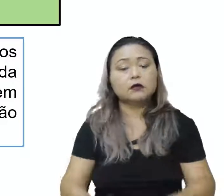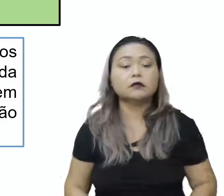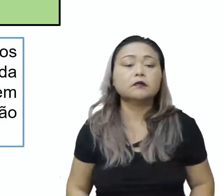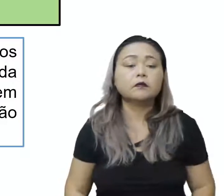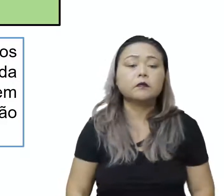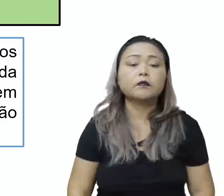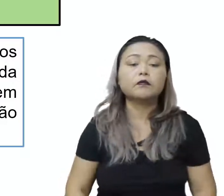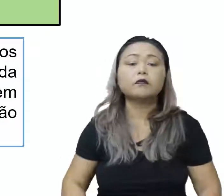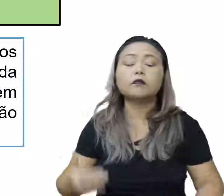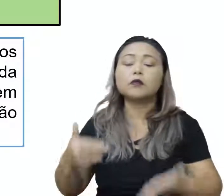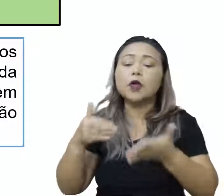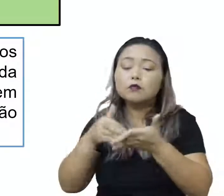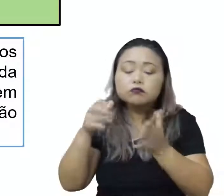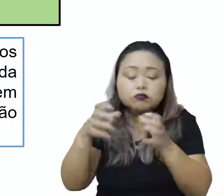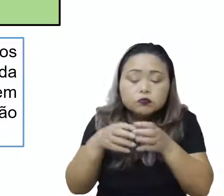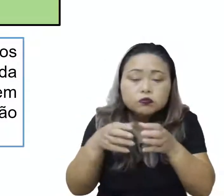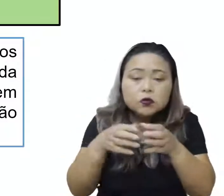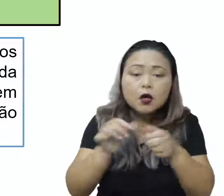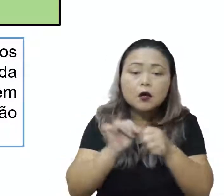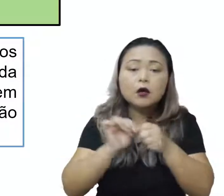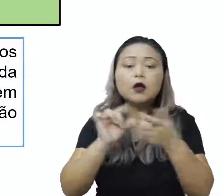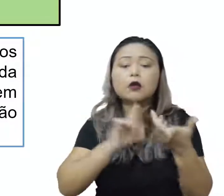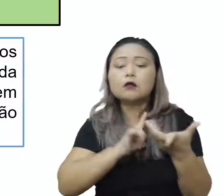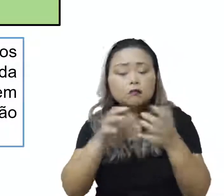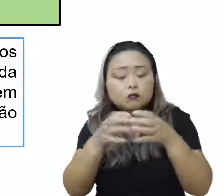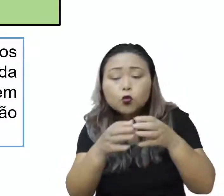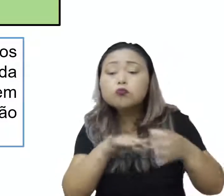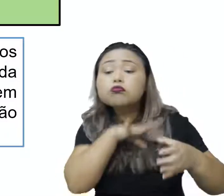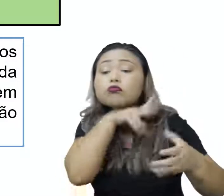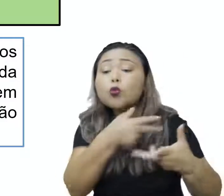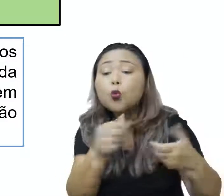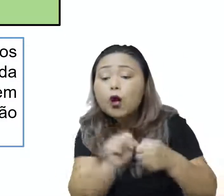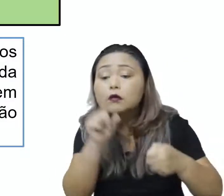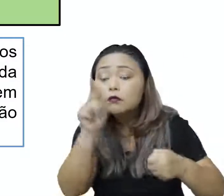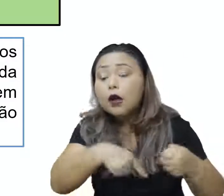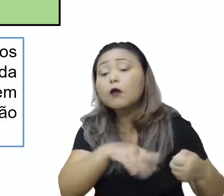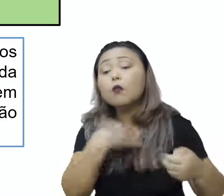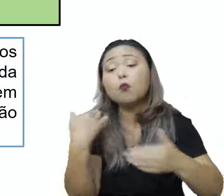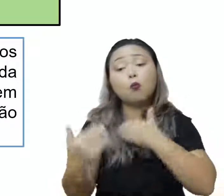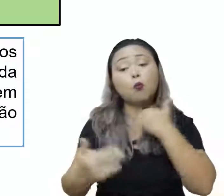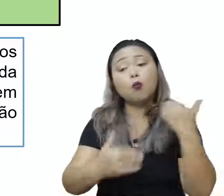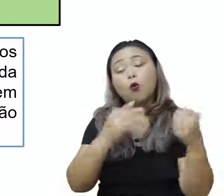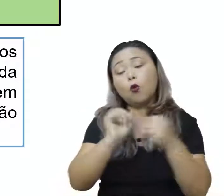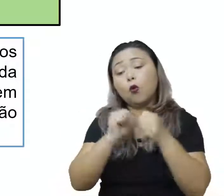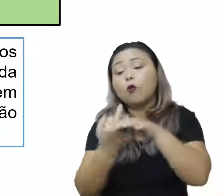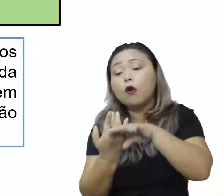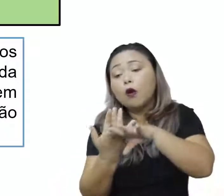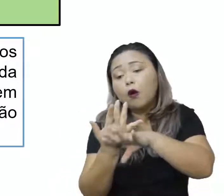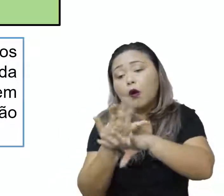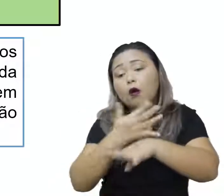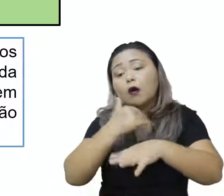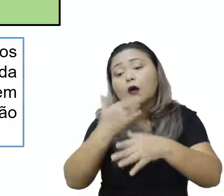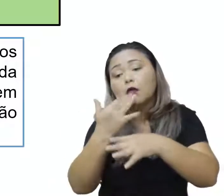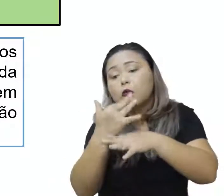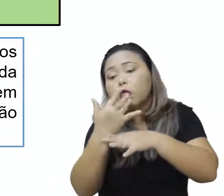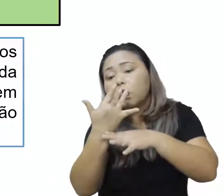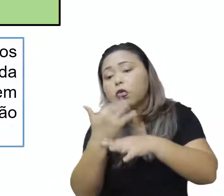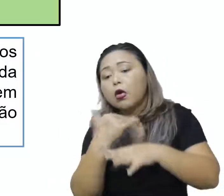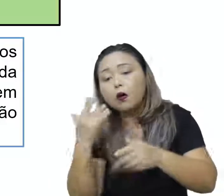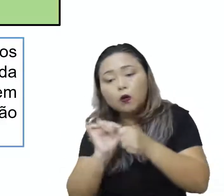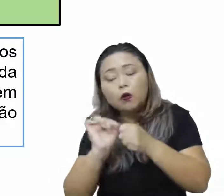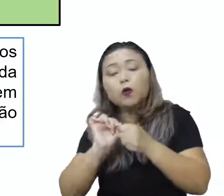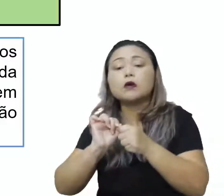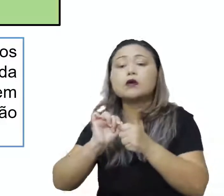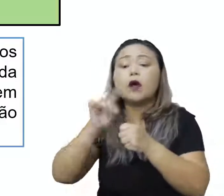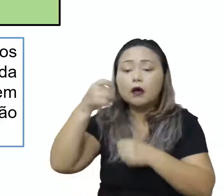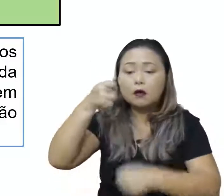Defesa de espécies também ameaçadas de extinção. Isso também é comum. Principalmente, essa pressão vem de